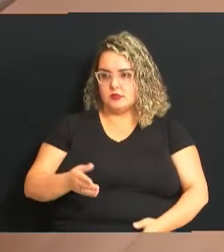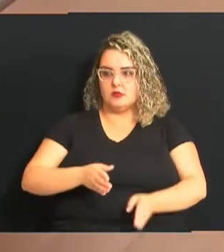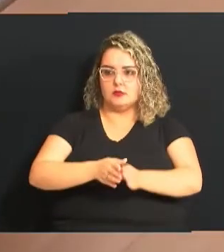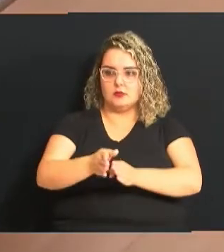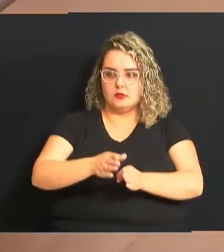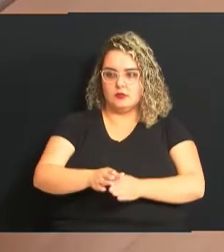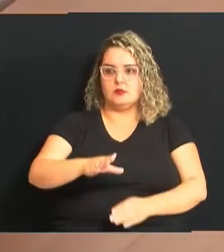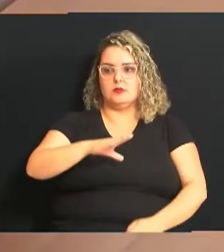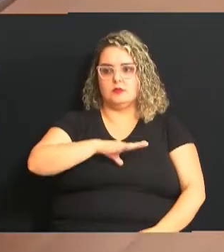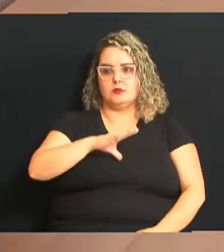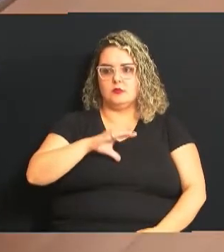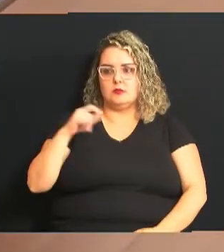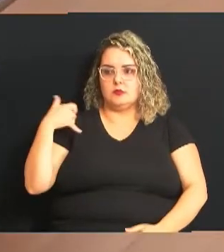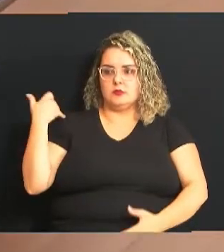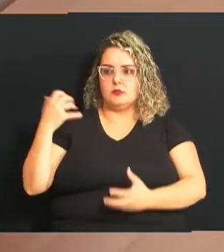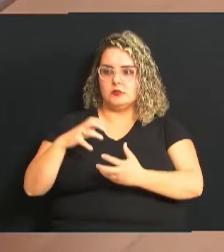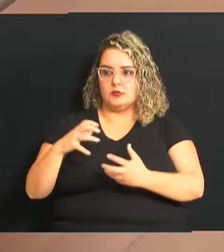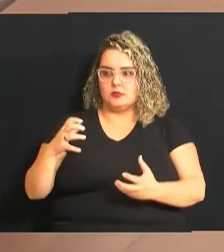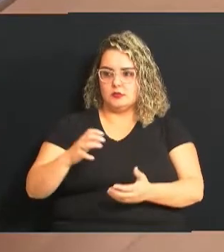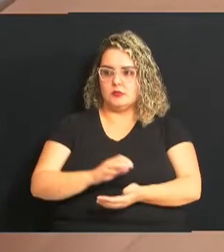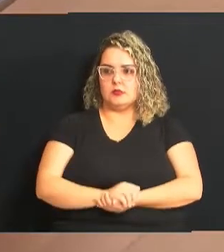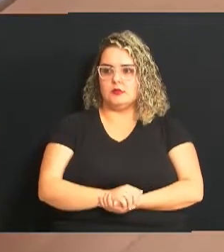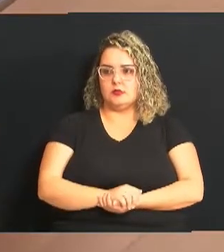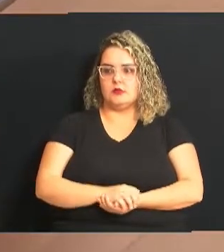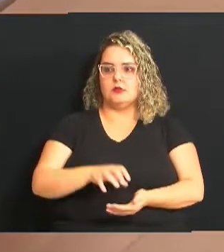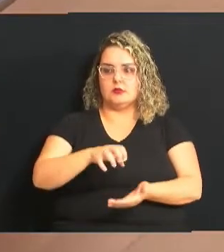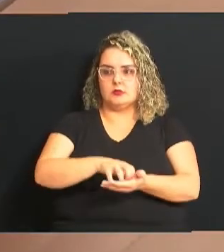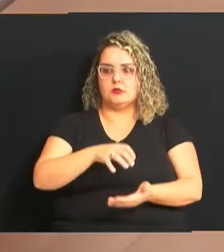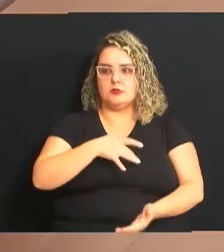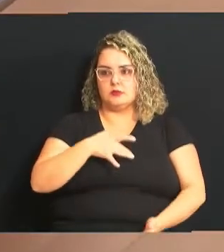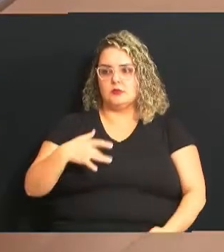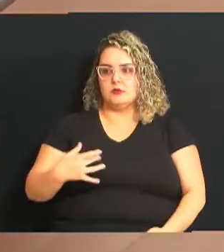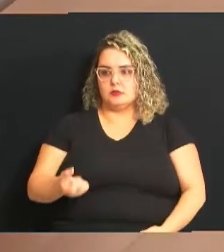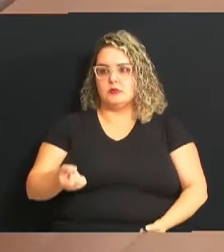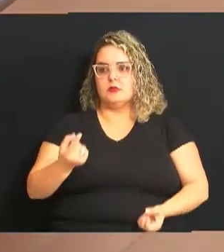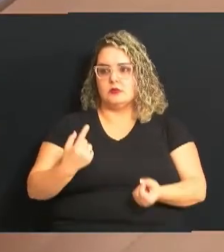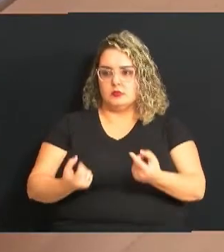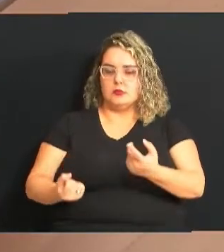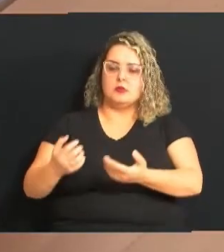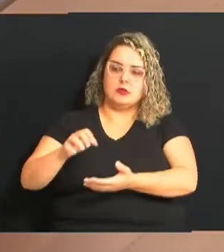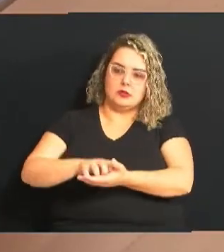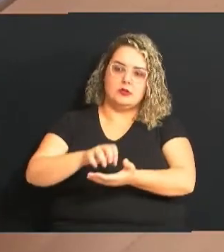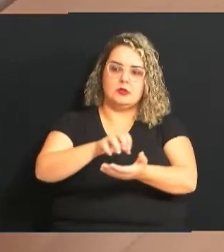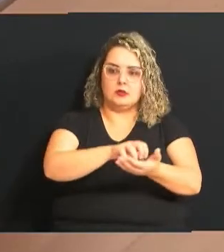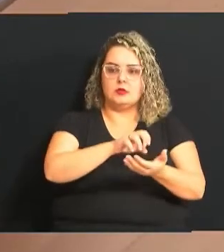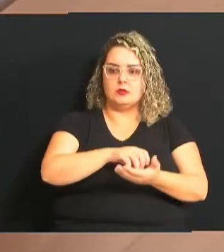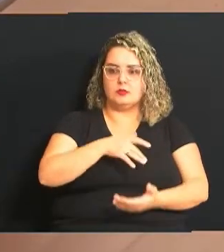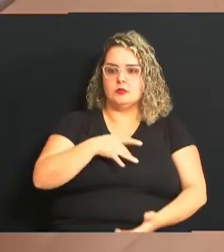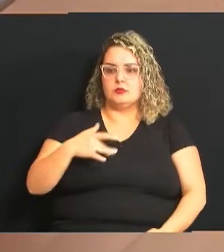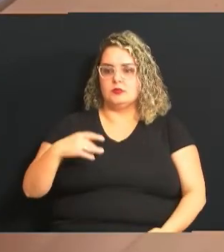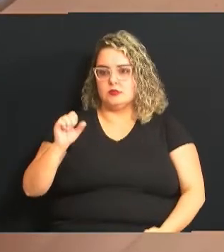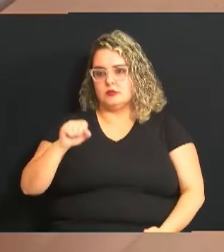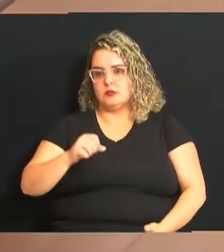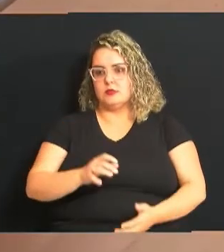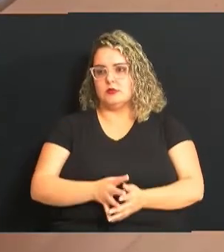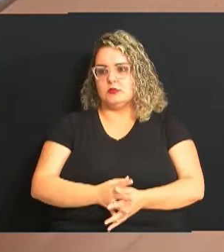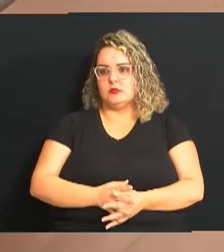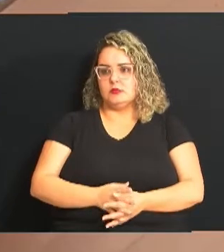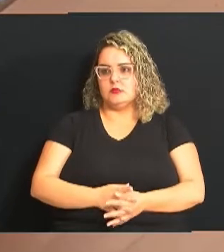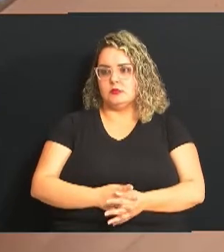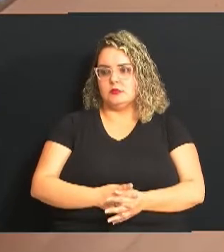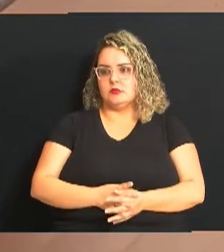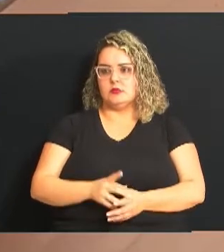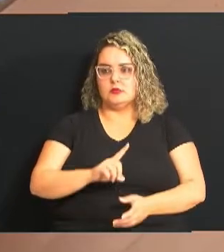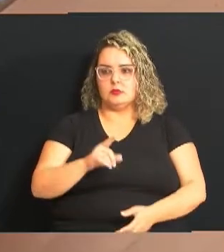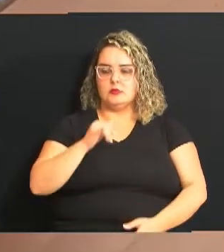do Idoso. Nos centros de saúde também tem? Alguns centros de saúde, sim. Eu não vou falar aqui em